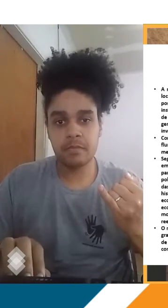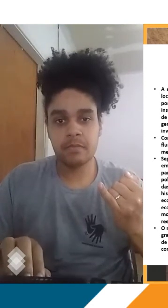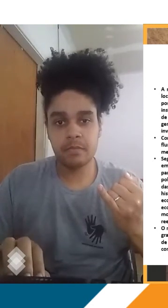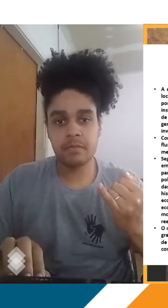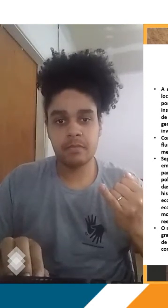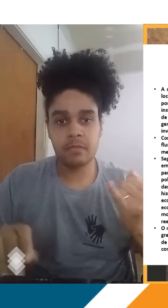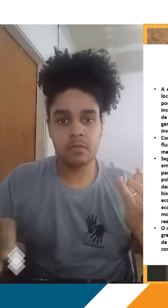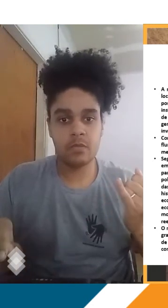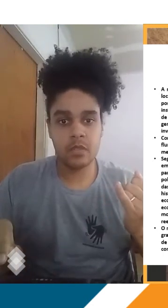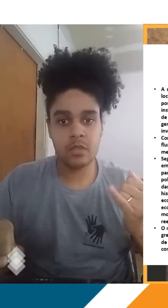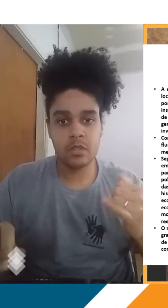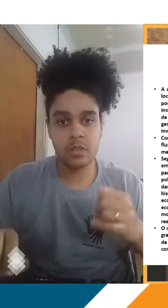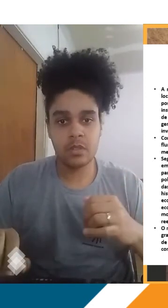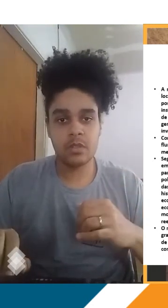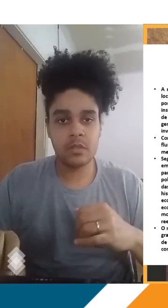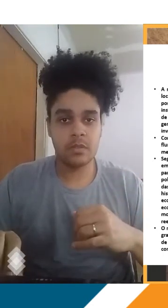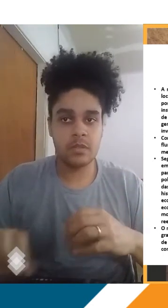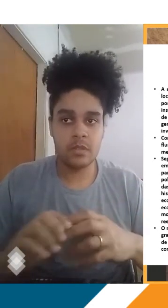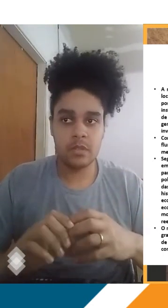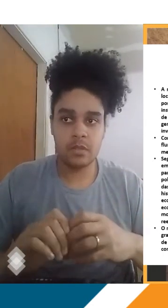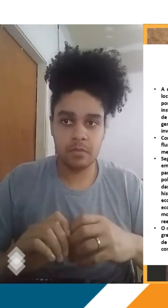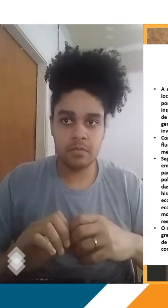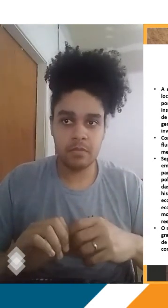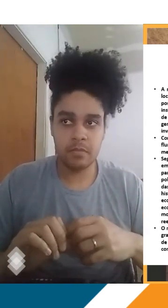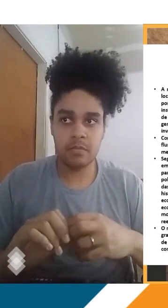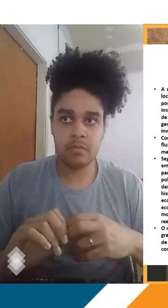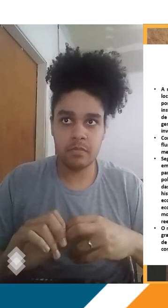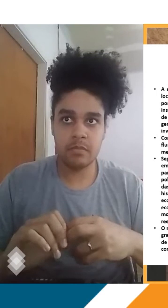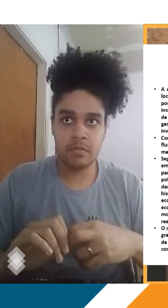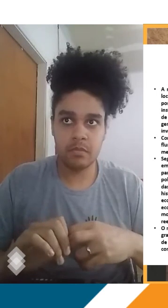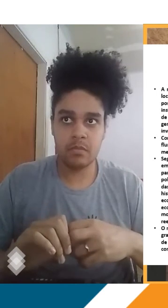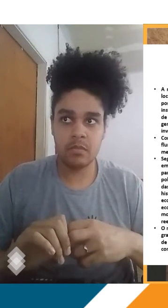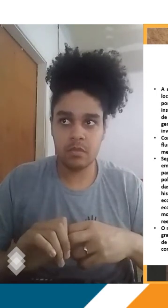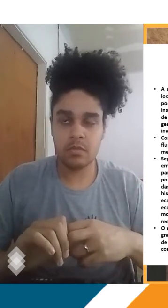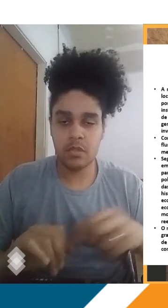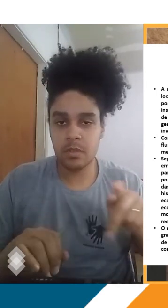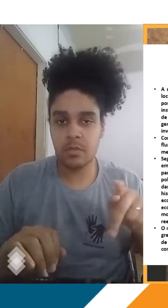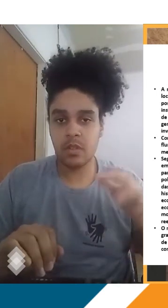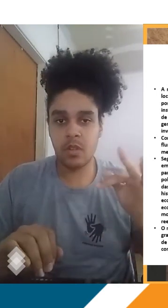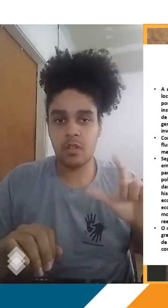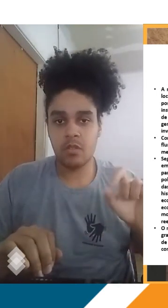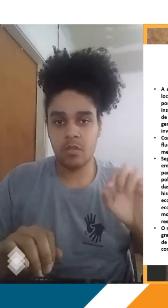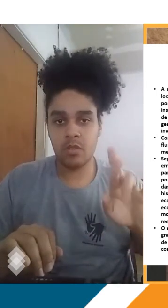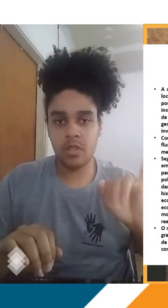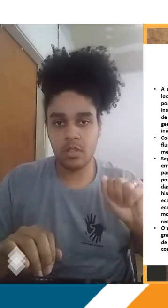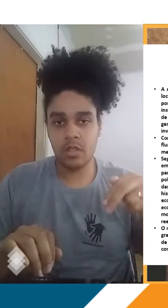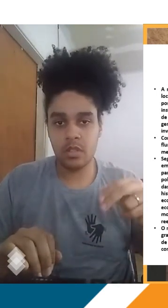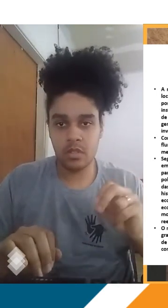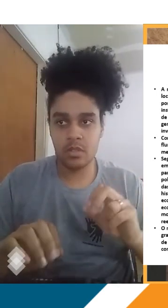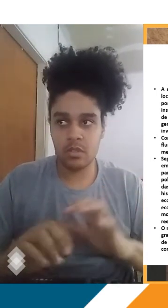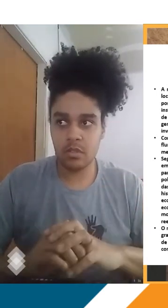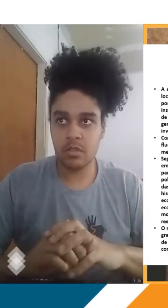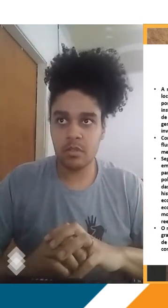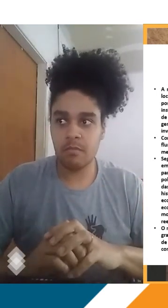professores, e do programa de pós-graduação de Políticas Públicas e Formação Humana, o professor Floriano José Godinho